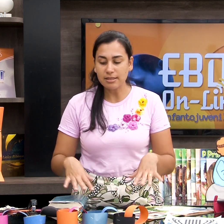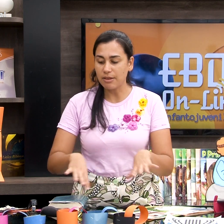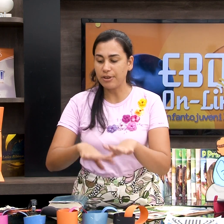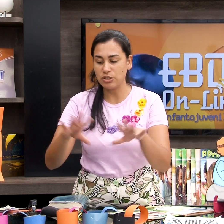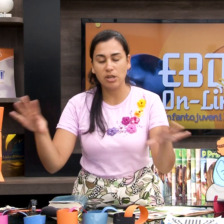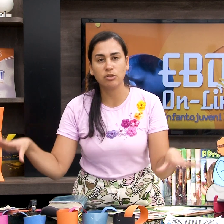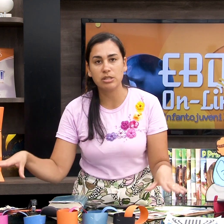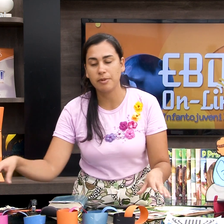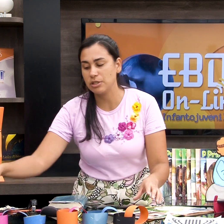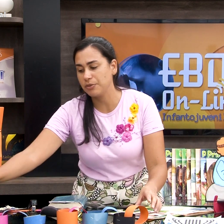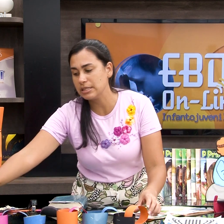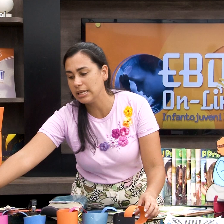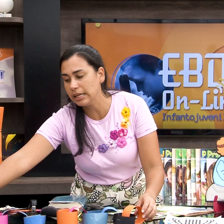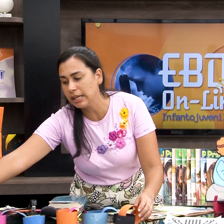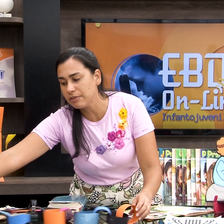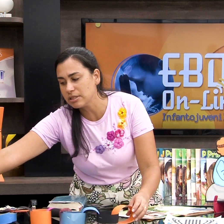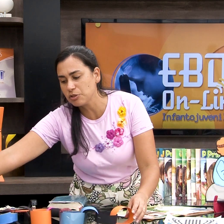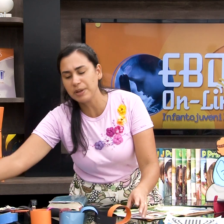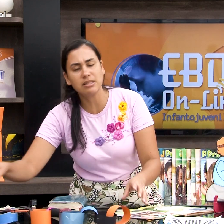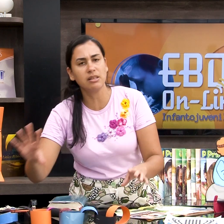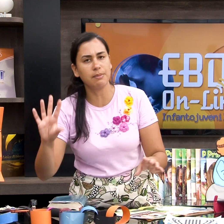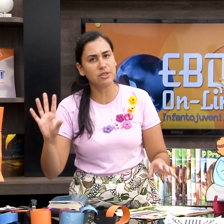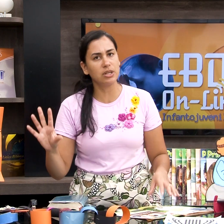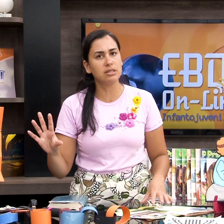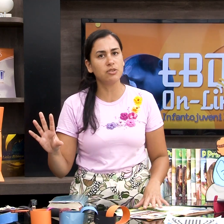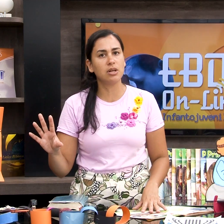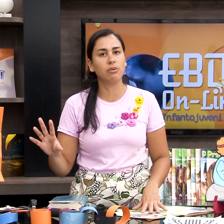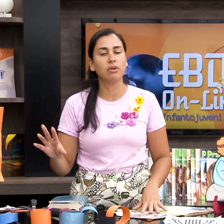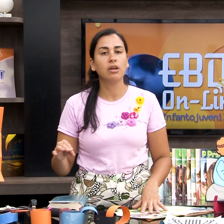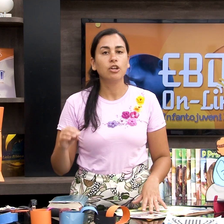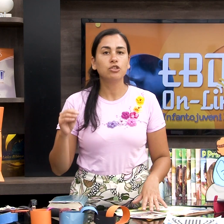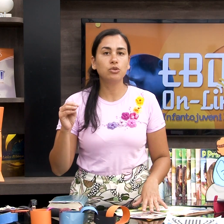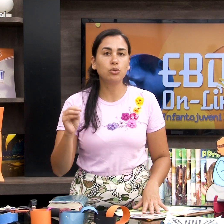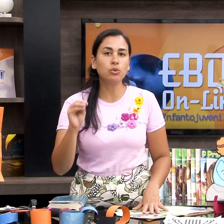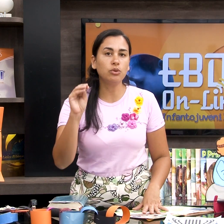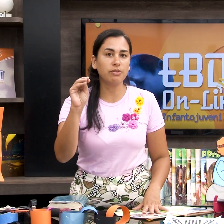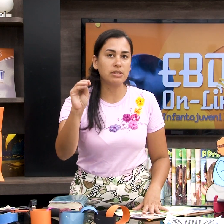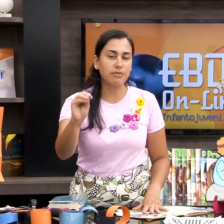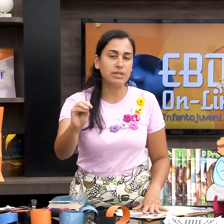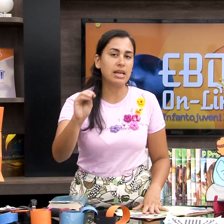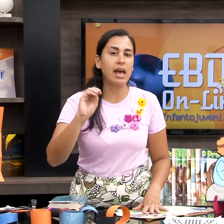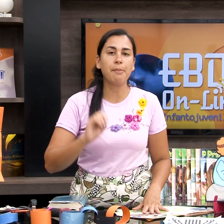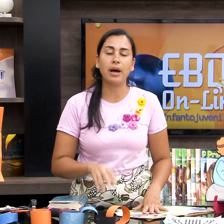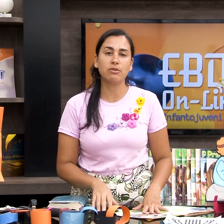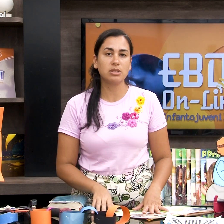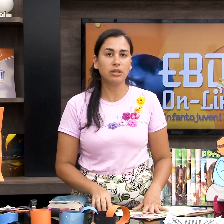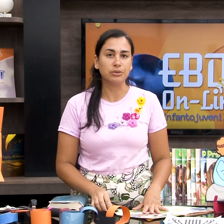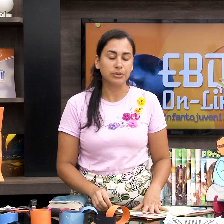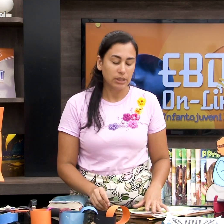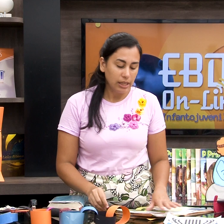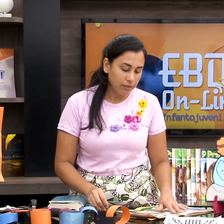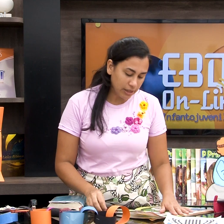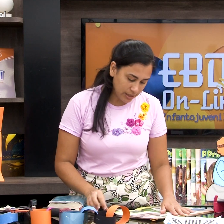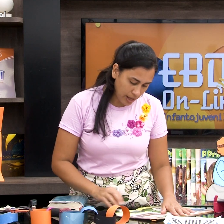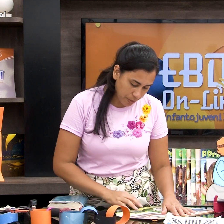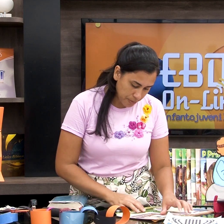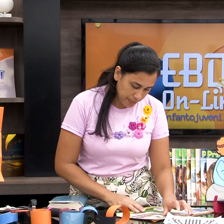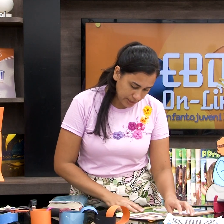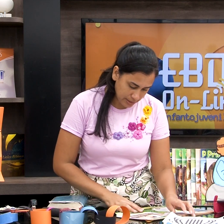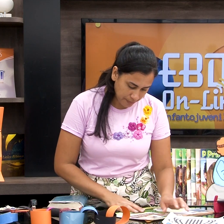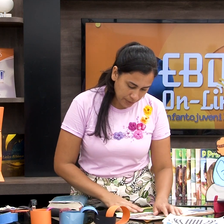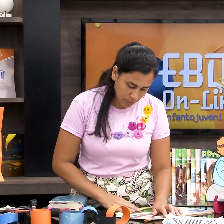aí essa festinha que eu tô dizendo para vocês fazerem, nem vocês pensem que é para as crianças, não. Tudo que você fizer é para o Senhor e vai